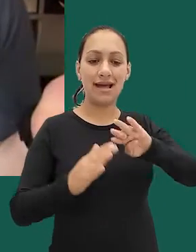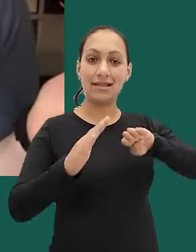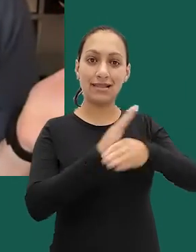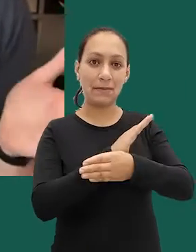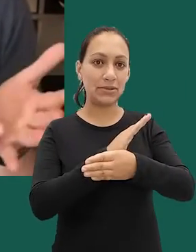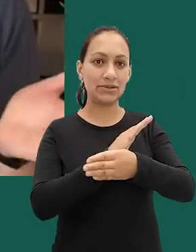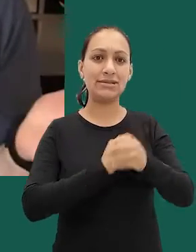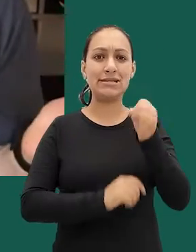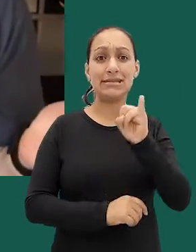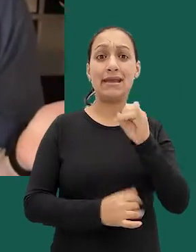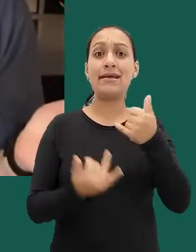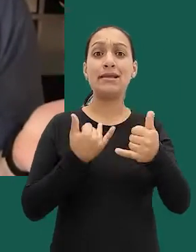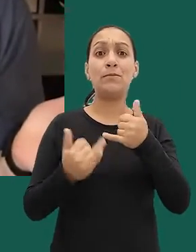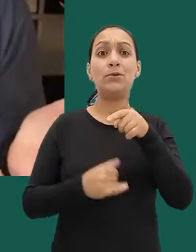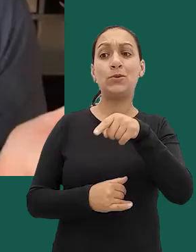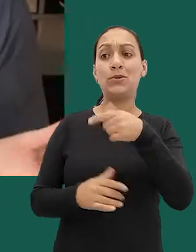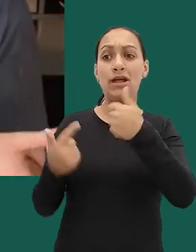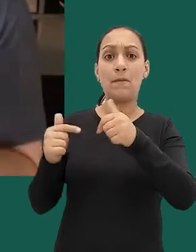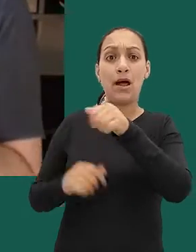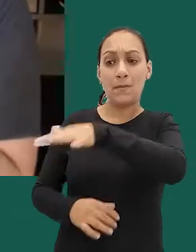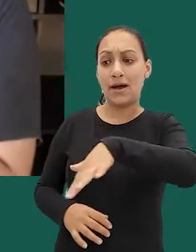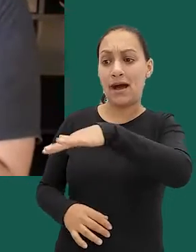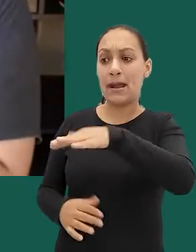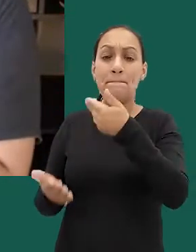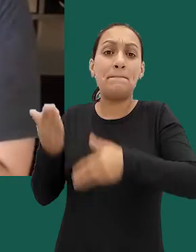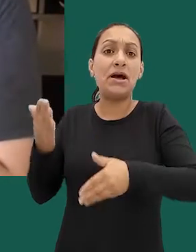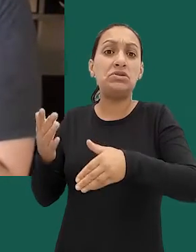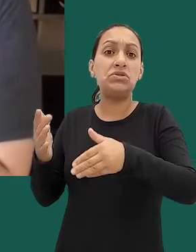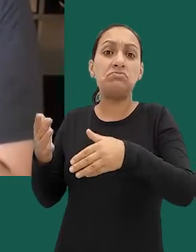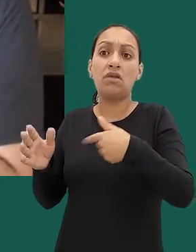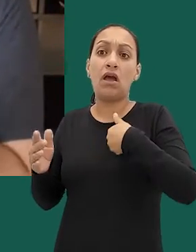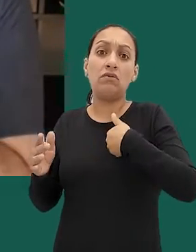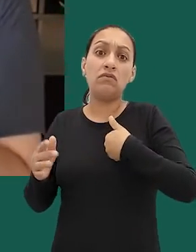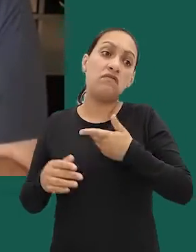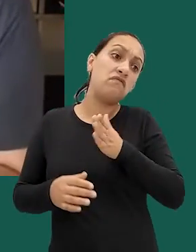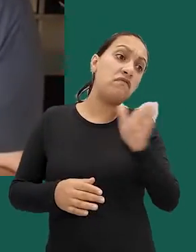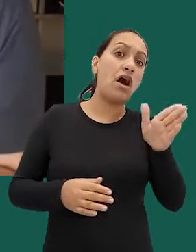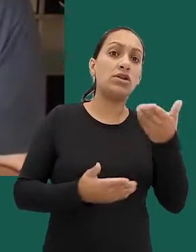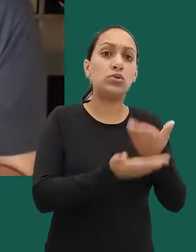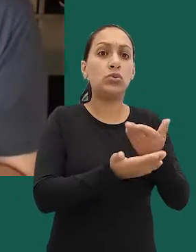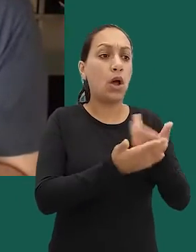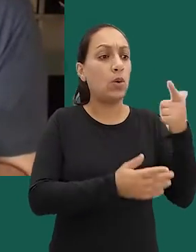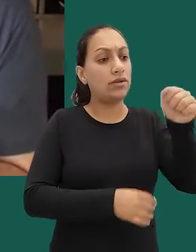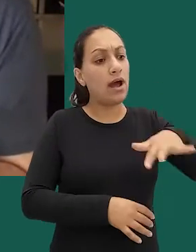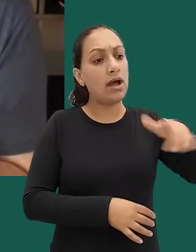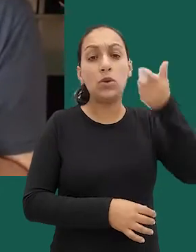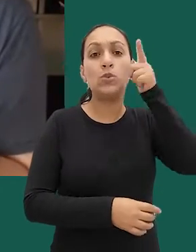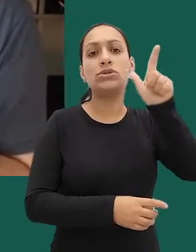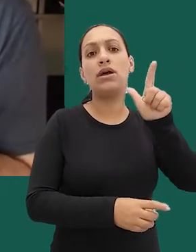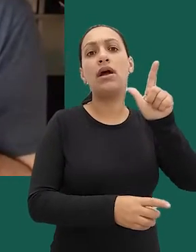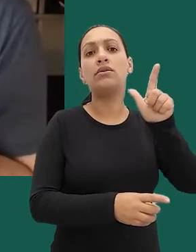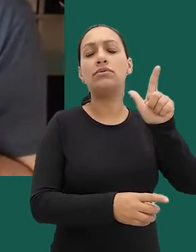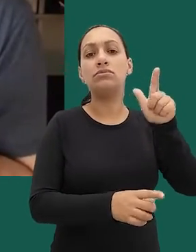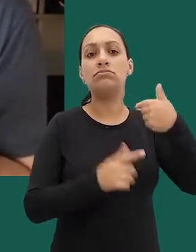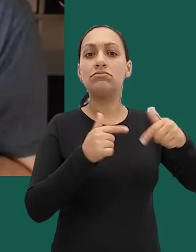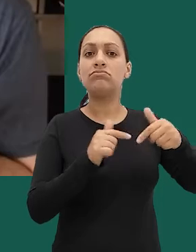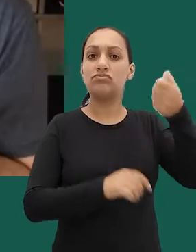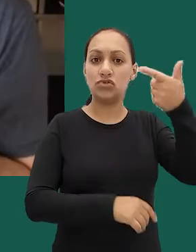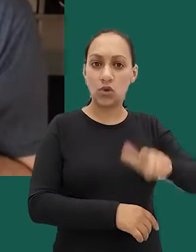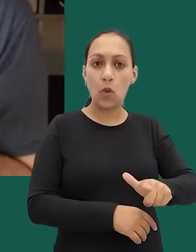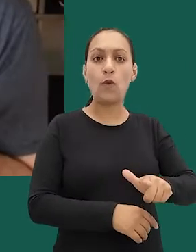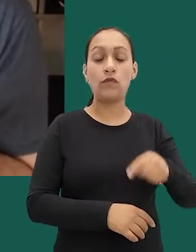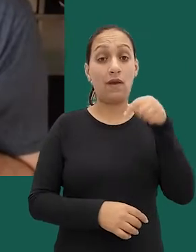trabalha com uma área hoje, se você perder o emprego amanhã, você vai acabar estudando uma outra área, se não achar, e vai conseguir emprego de novo. Aqui